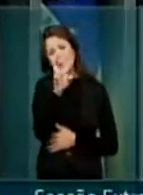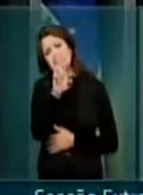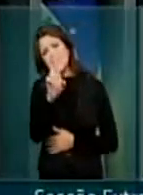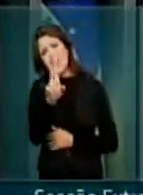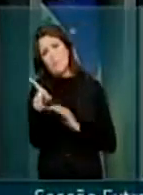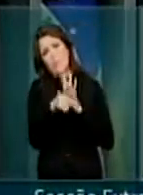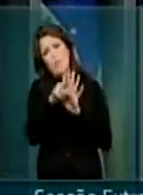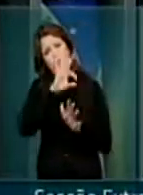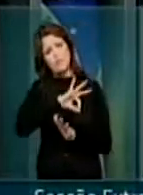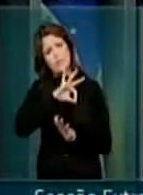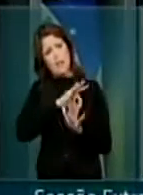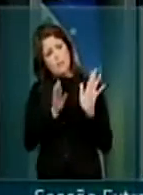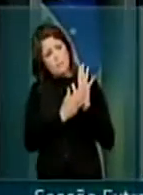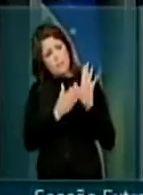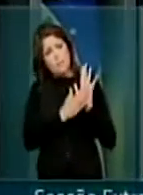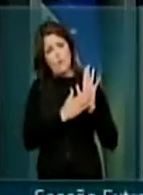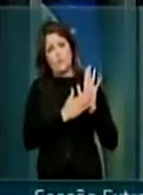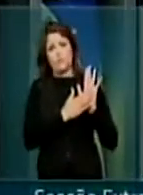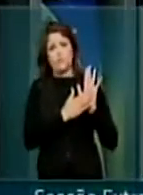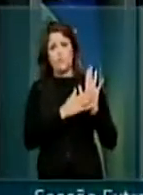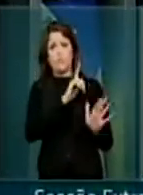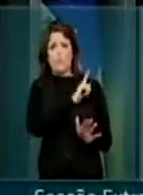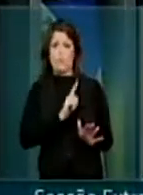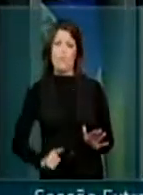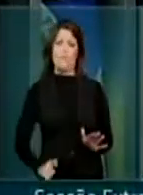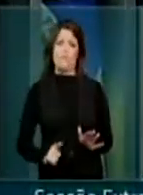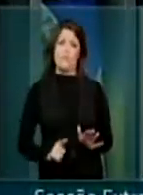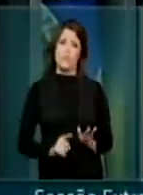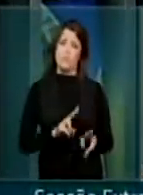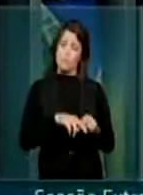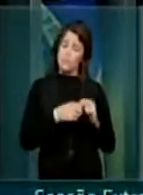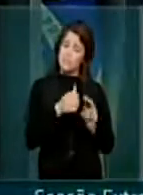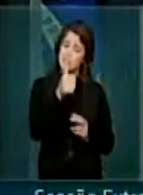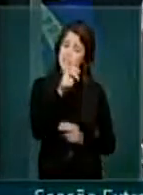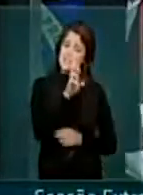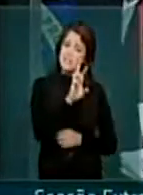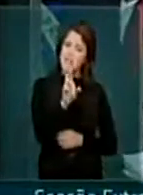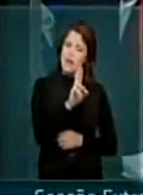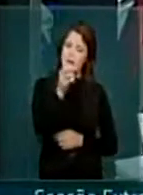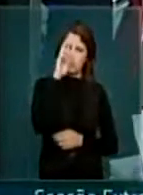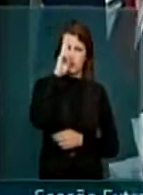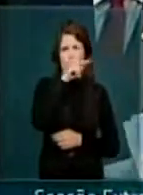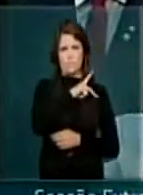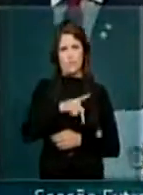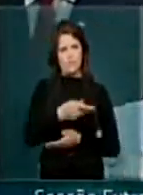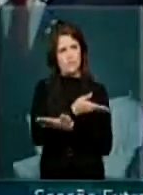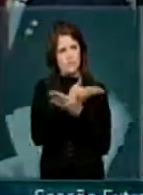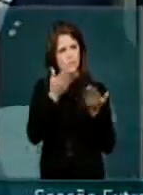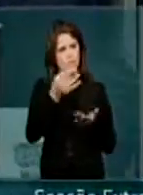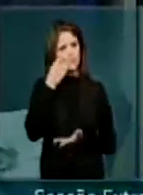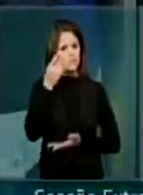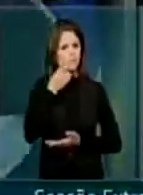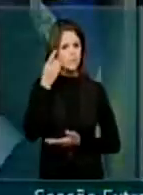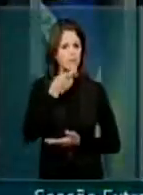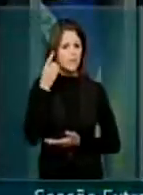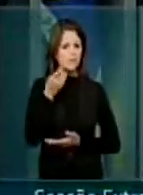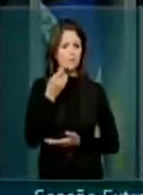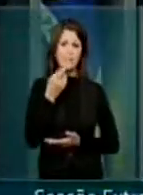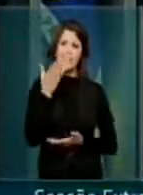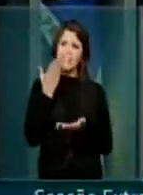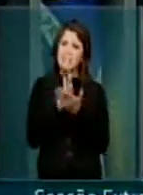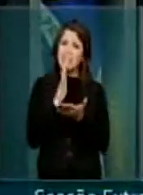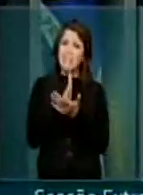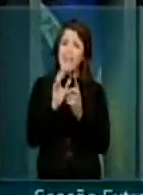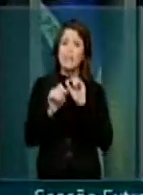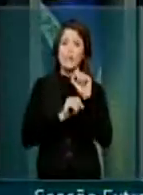R$ 15 do salário proposto pelo governo. R$ 15, senhor presidente e senhores deputados, nada